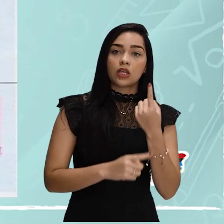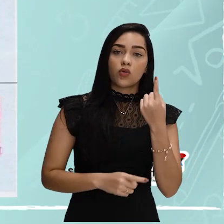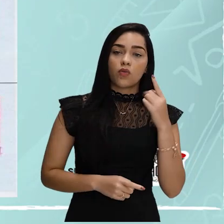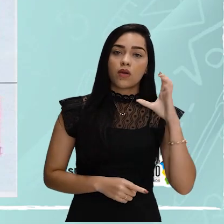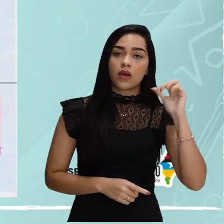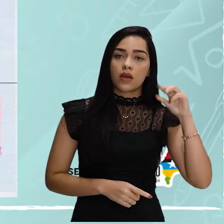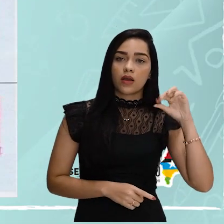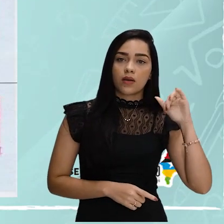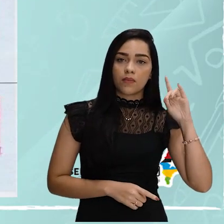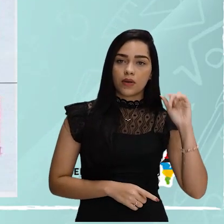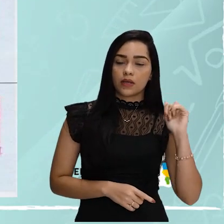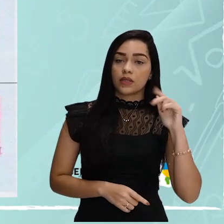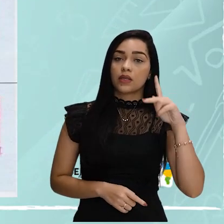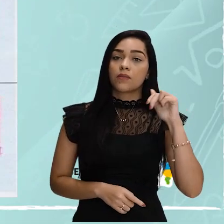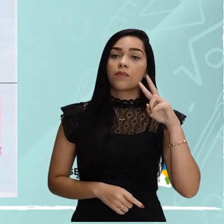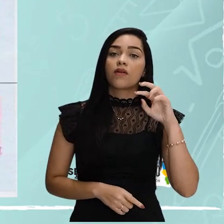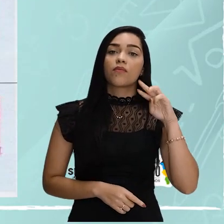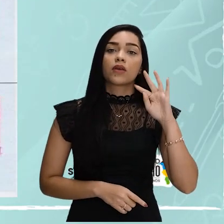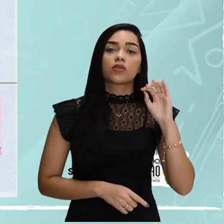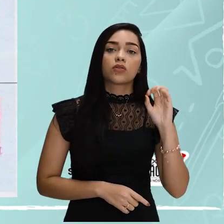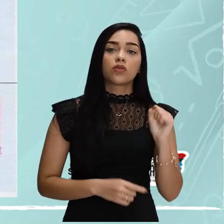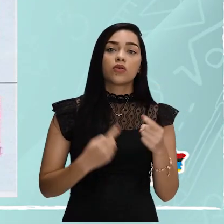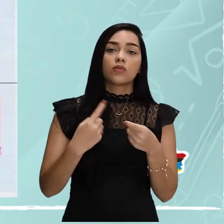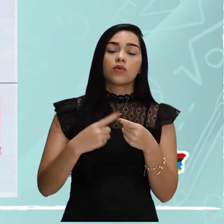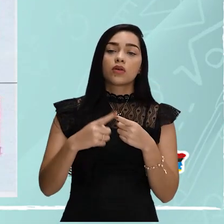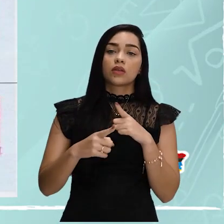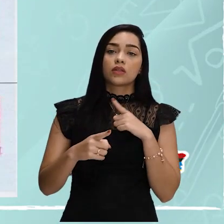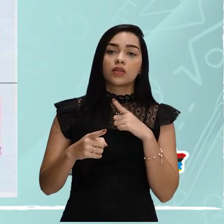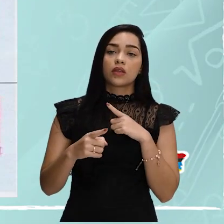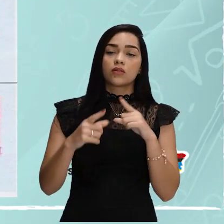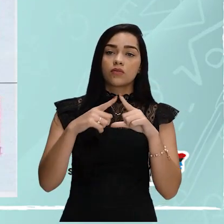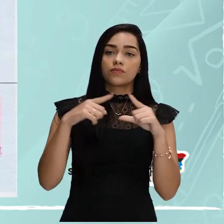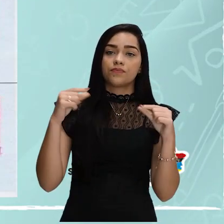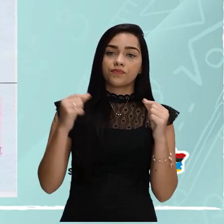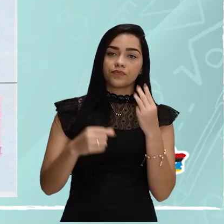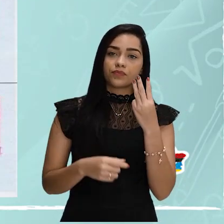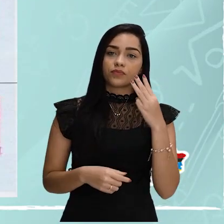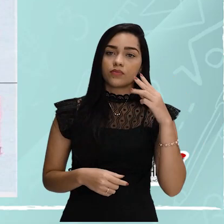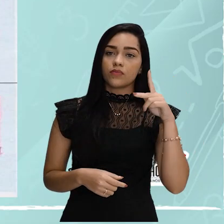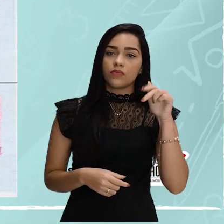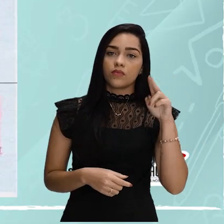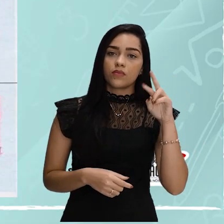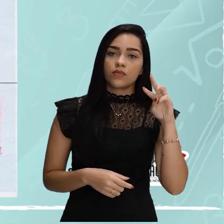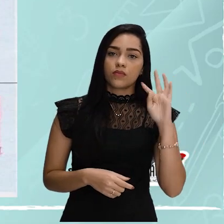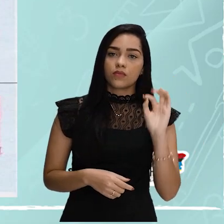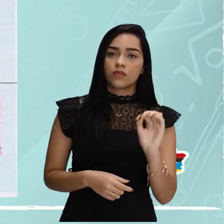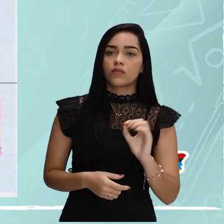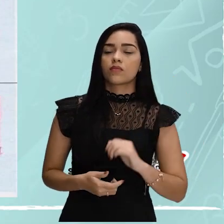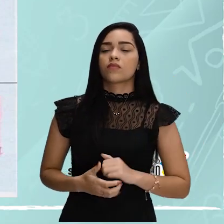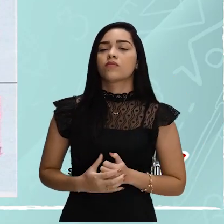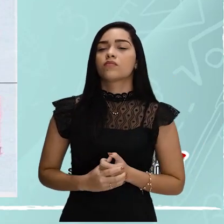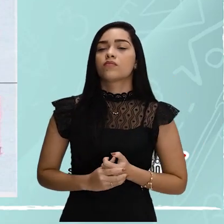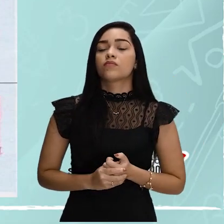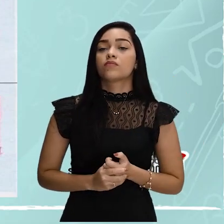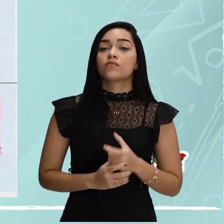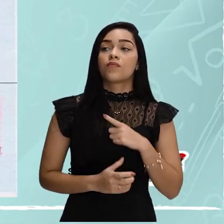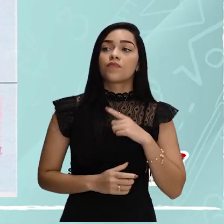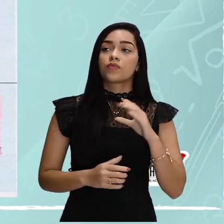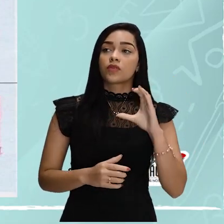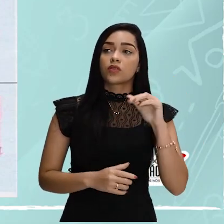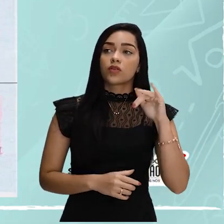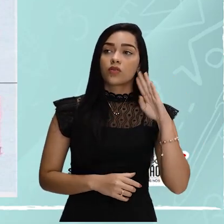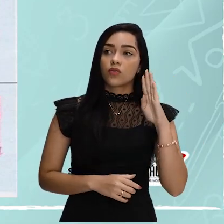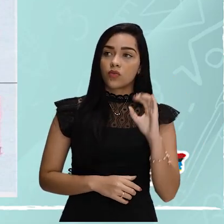camada e pavimentoso porque as células têm formato de pavimento. Aqui, ó, as células estão com formato de cubo.